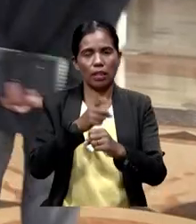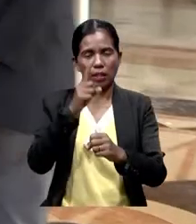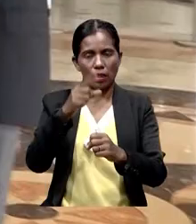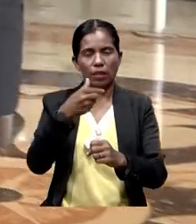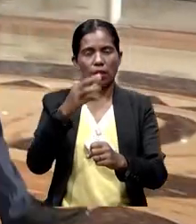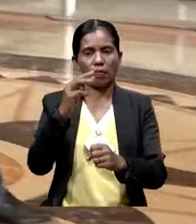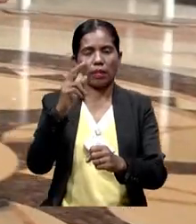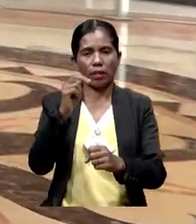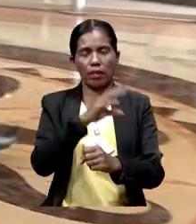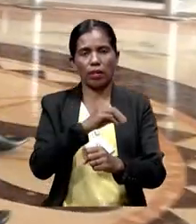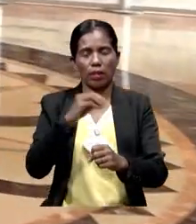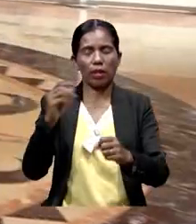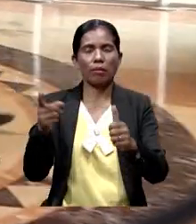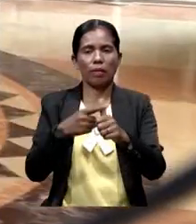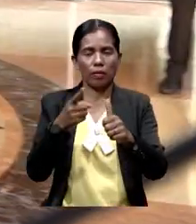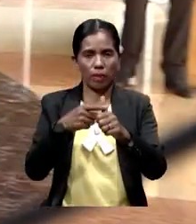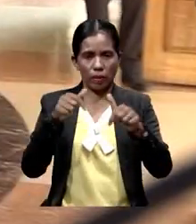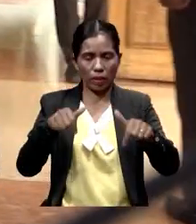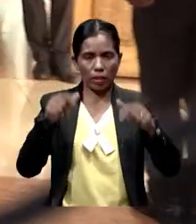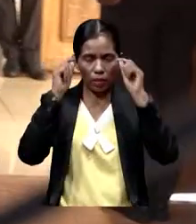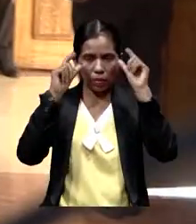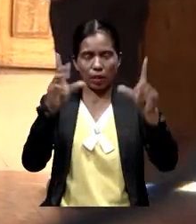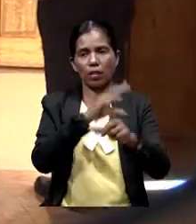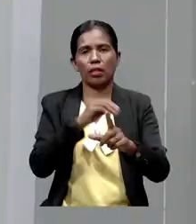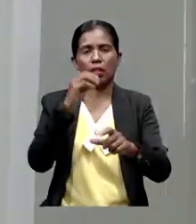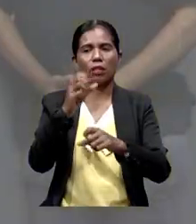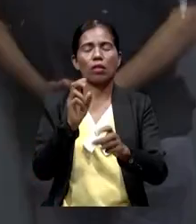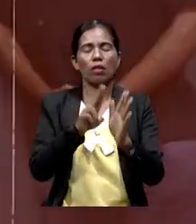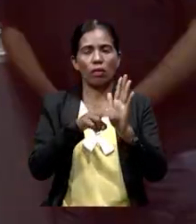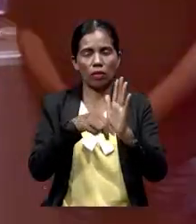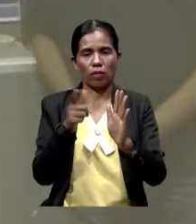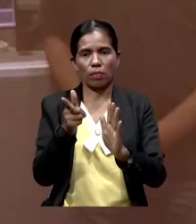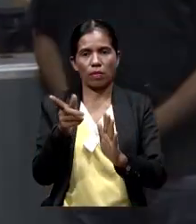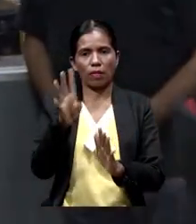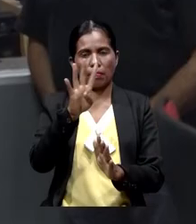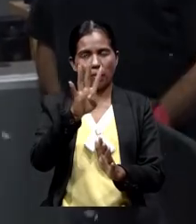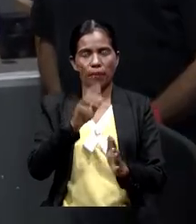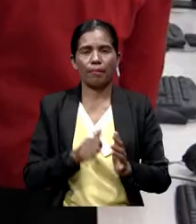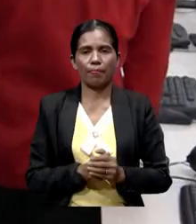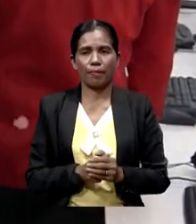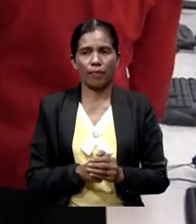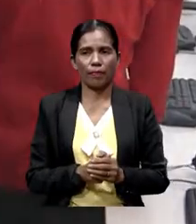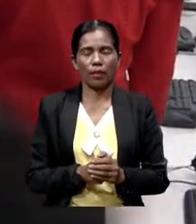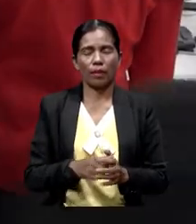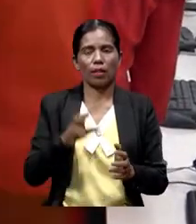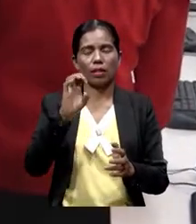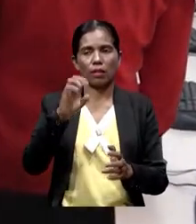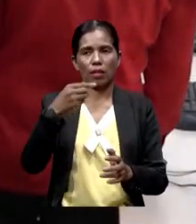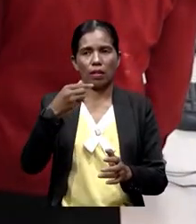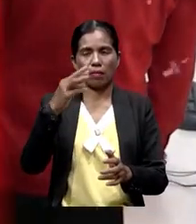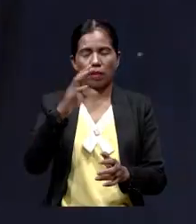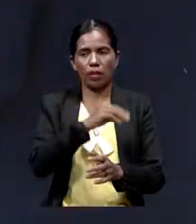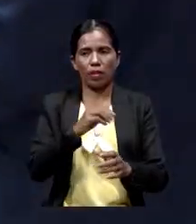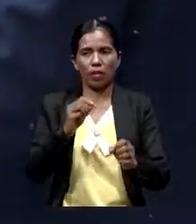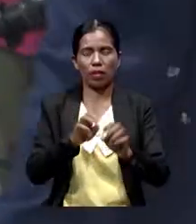Gemen TV saia nesse primeiro canal nacional e bem emissão durante horas do San Lourenço em Rad. Emite HD, Gemen de cobertura